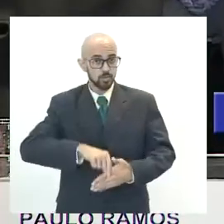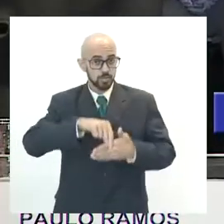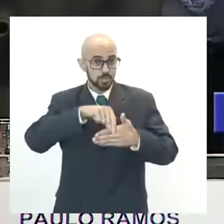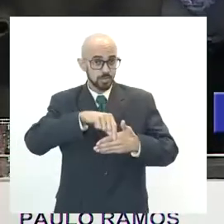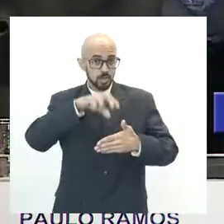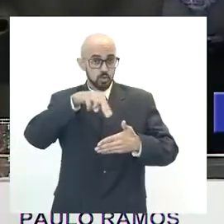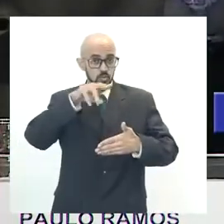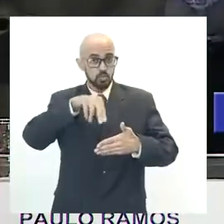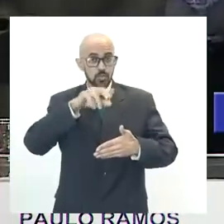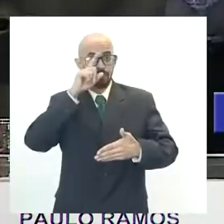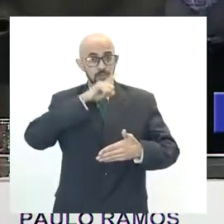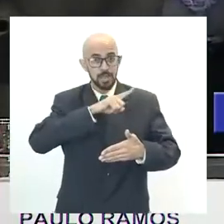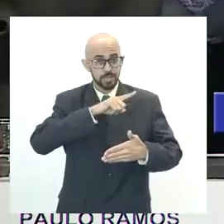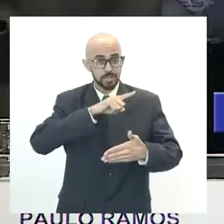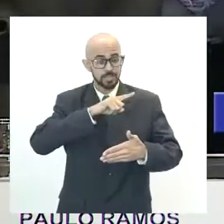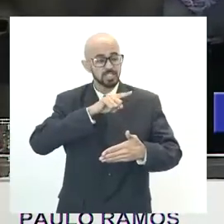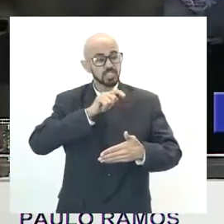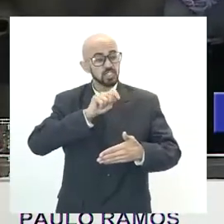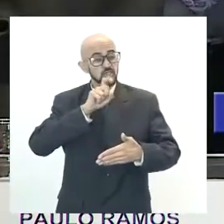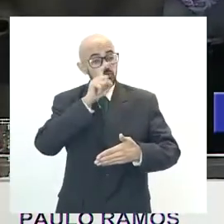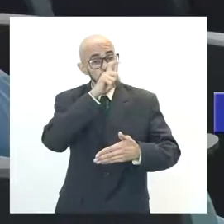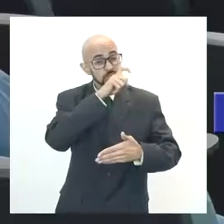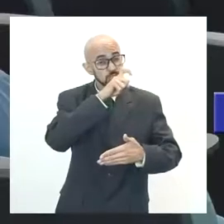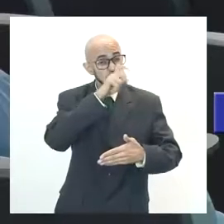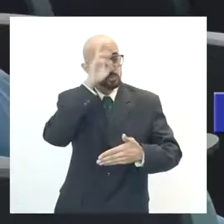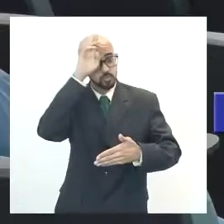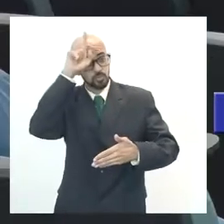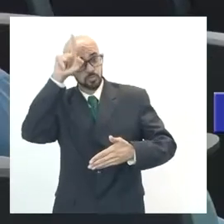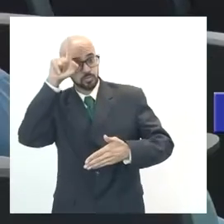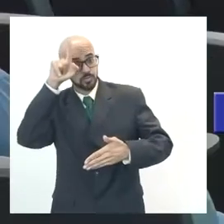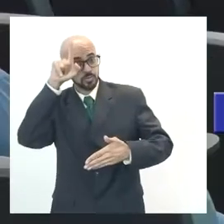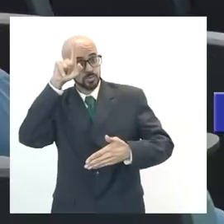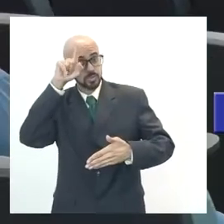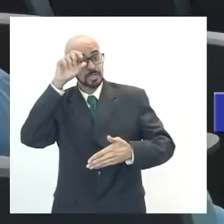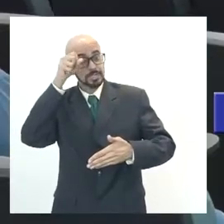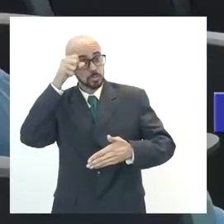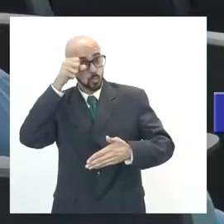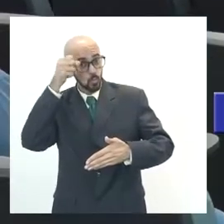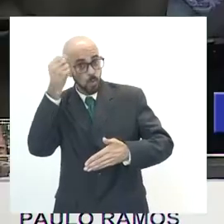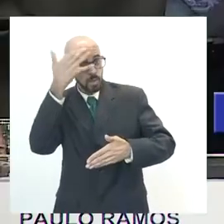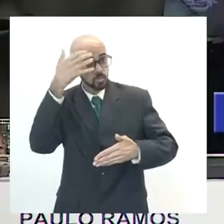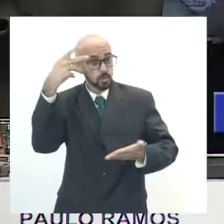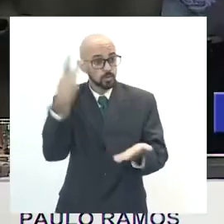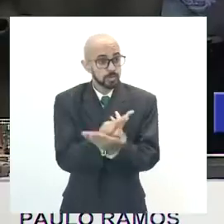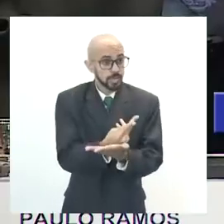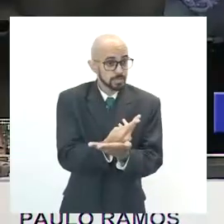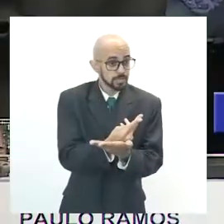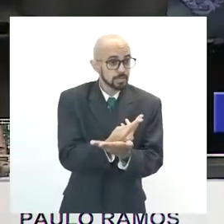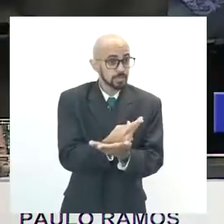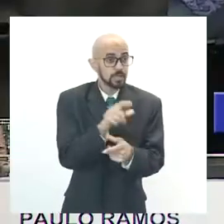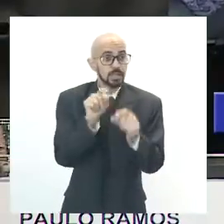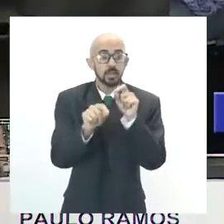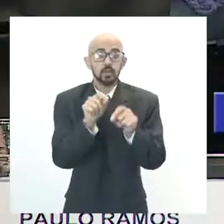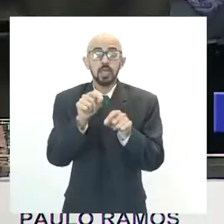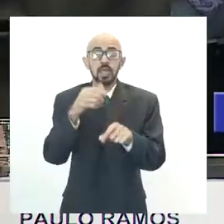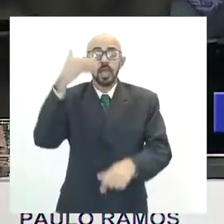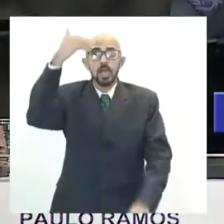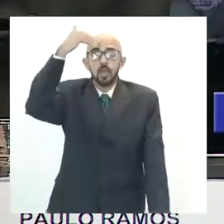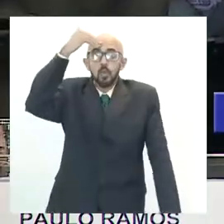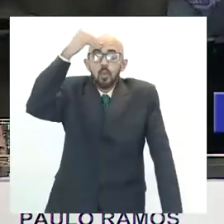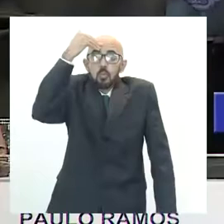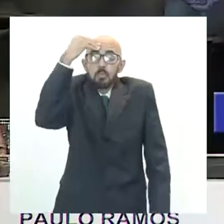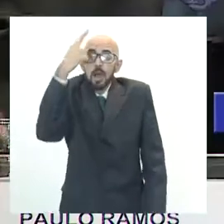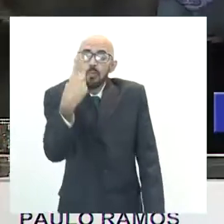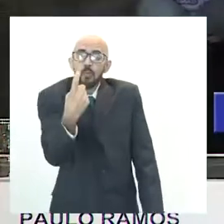e raramente se engana bom e quando tal acontece Cadê o César é por culpa única